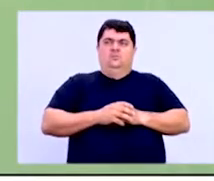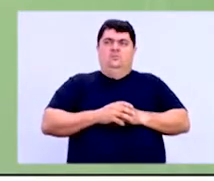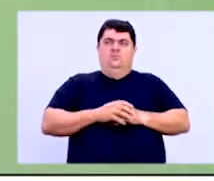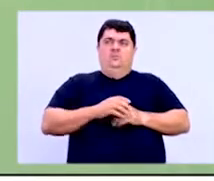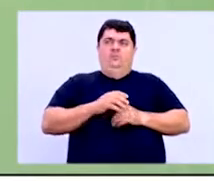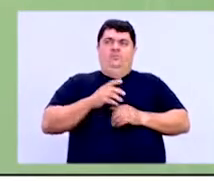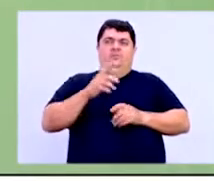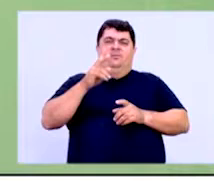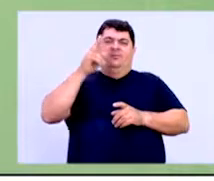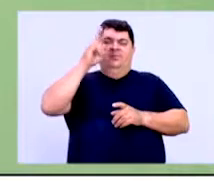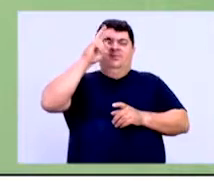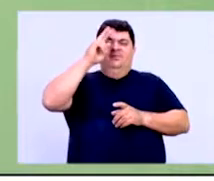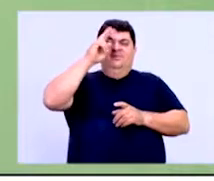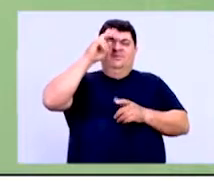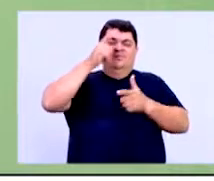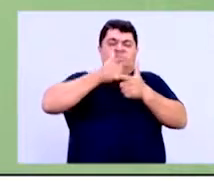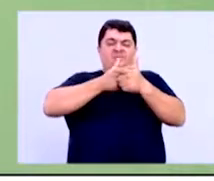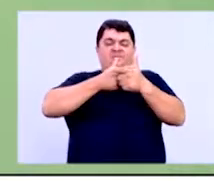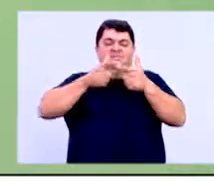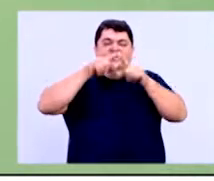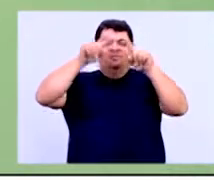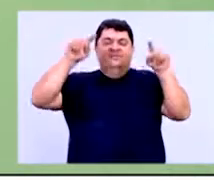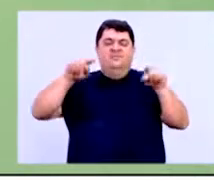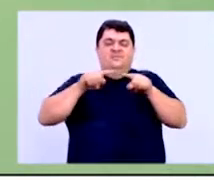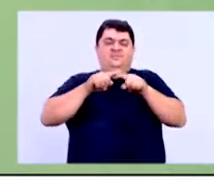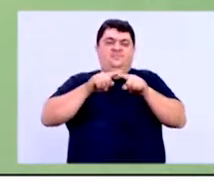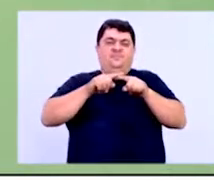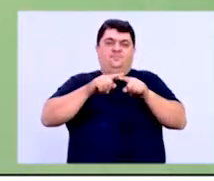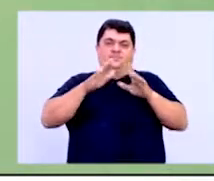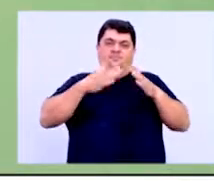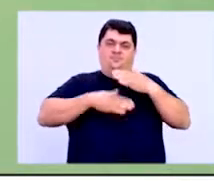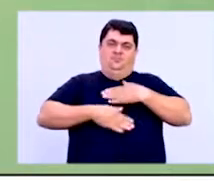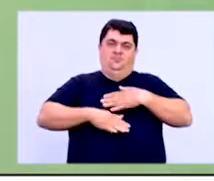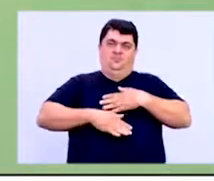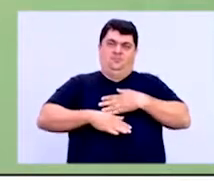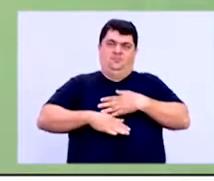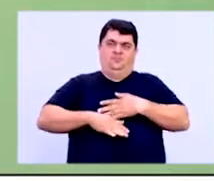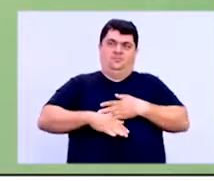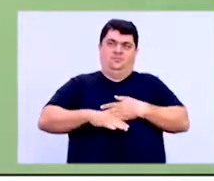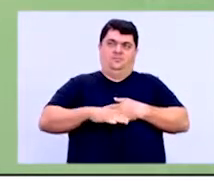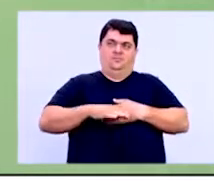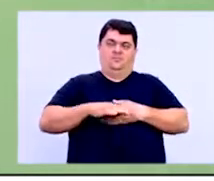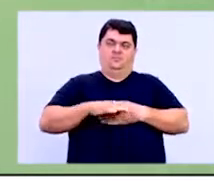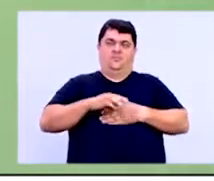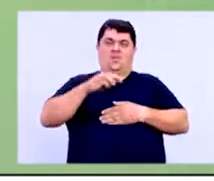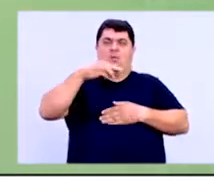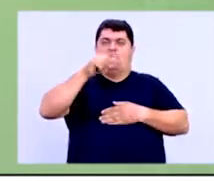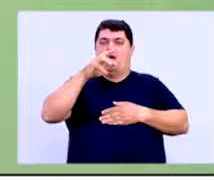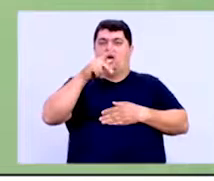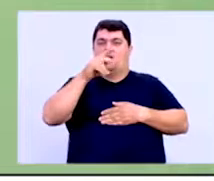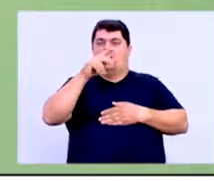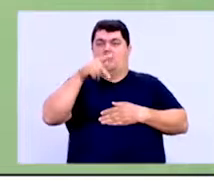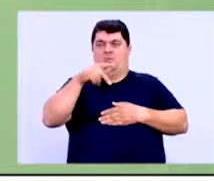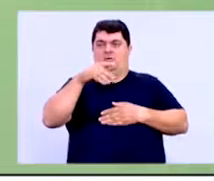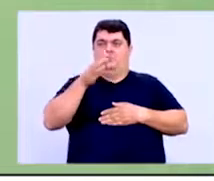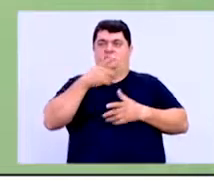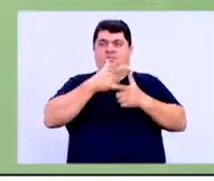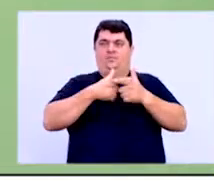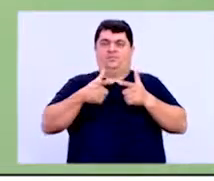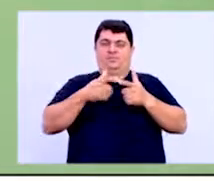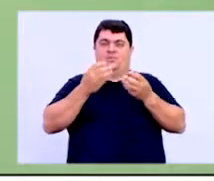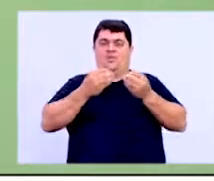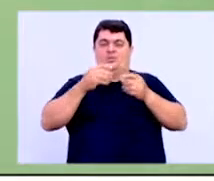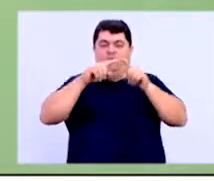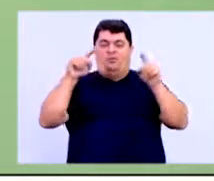Lembra aquela fórmula do make-up divisor? Agora vamos devagar. Make-up divisor. Como que eu faço a fórmula do